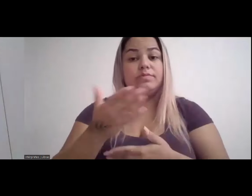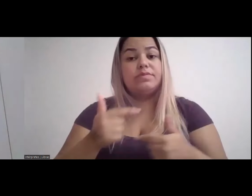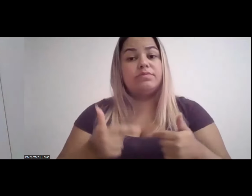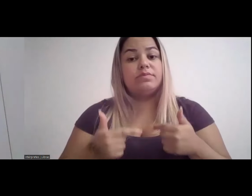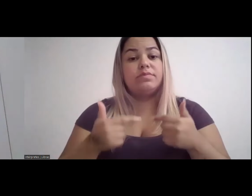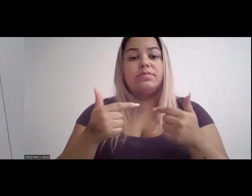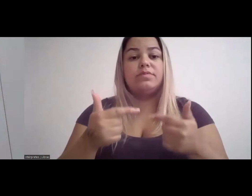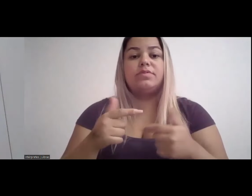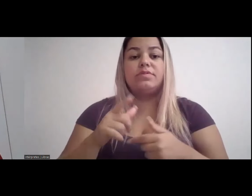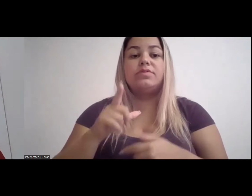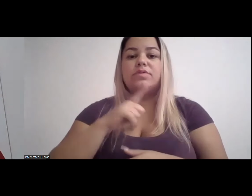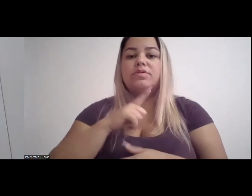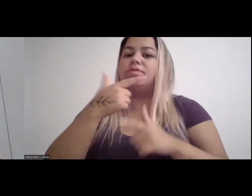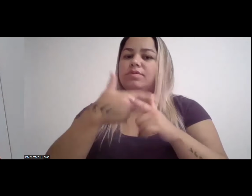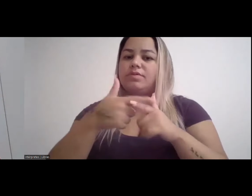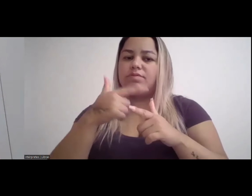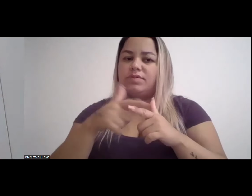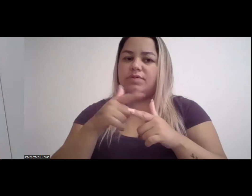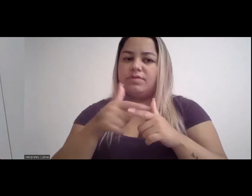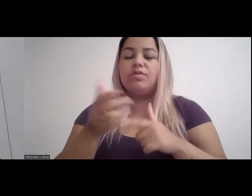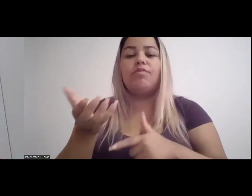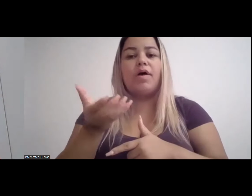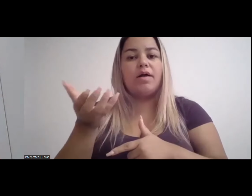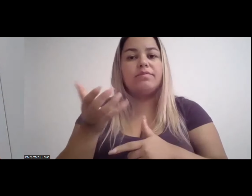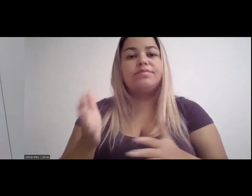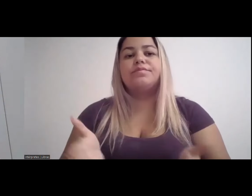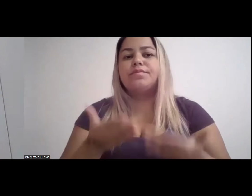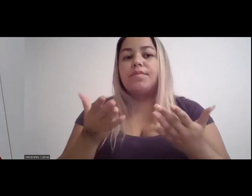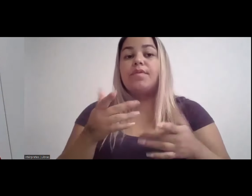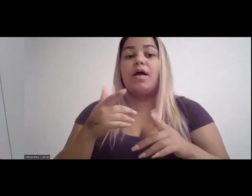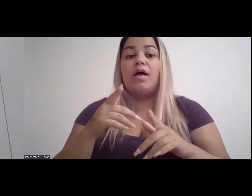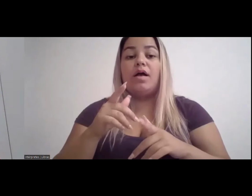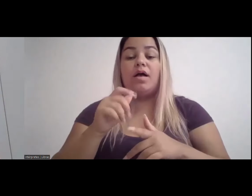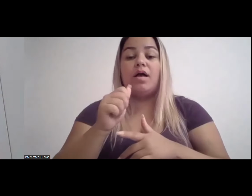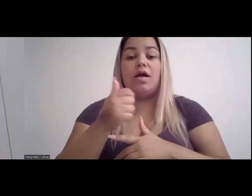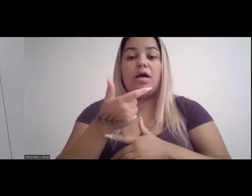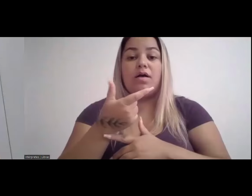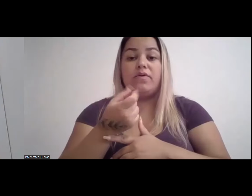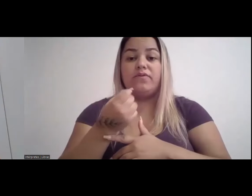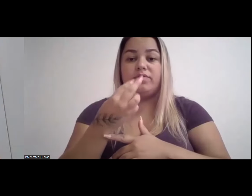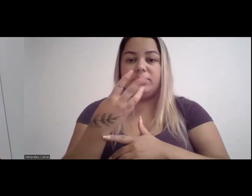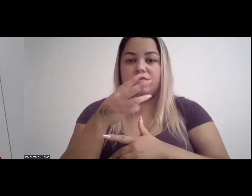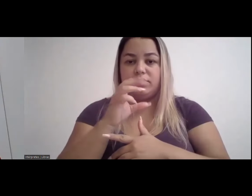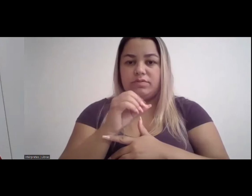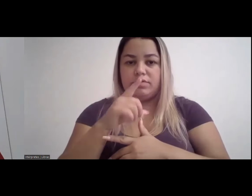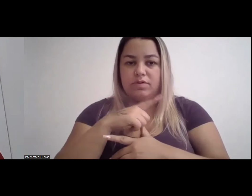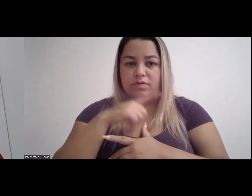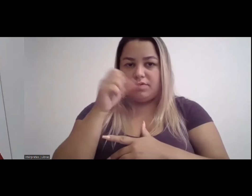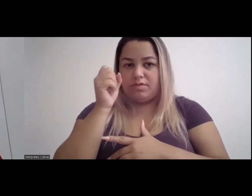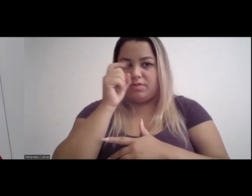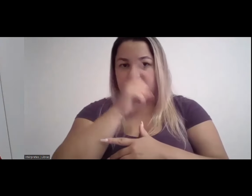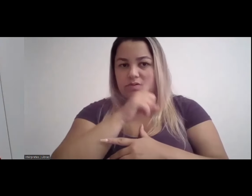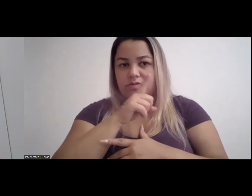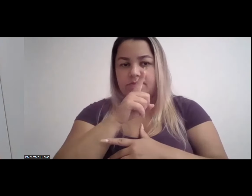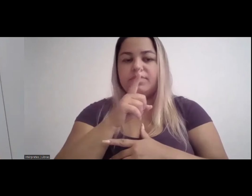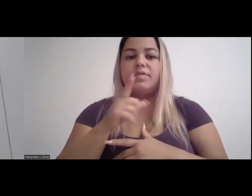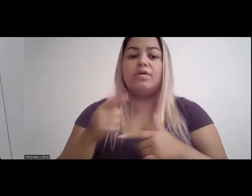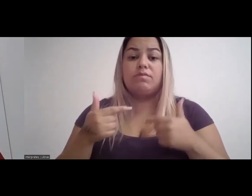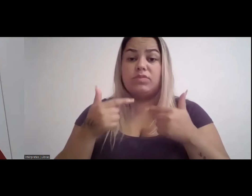Olha, eu tenho esse problema, eu quero promover a Agenda 2030, mas essa aqui é uma dificuldade que eu tenho, ou este é um desafio que eu